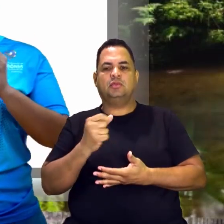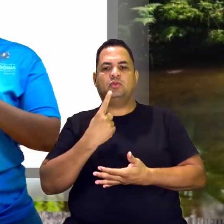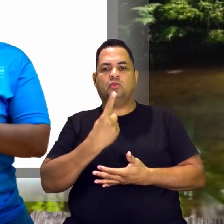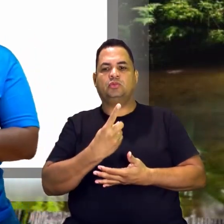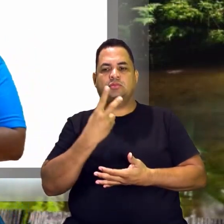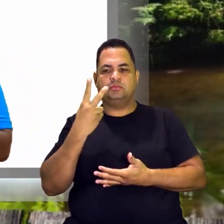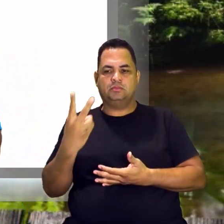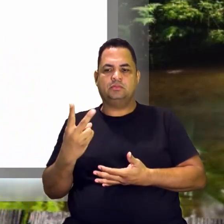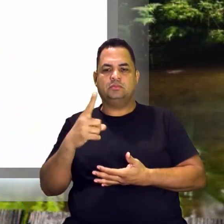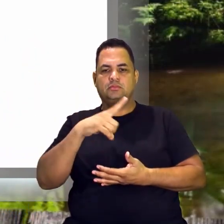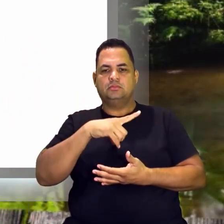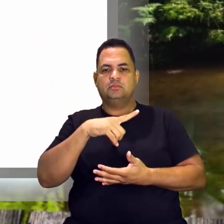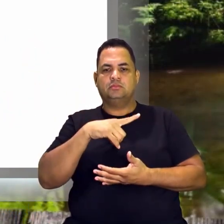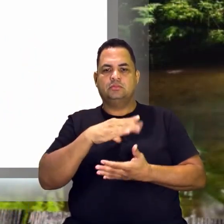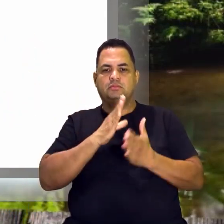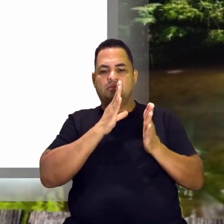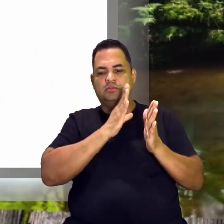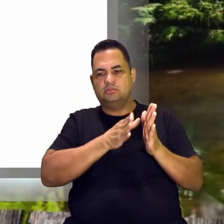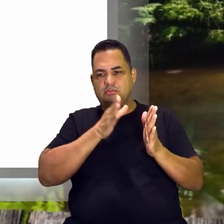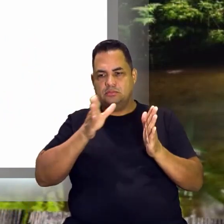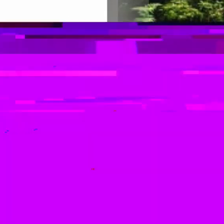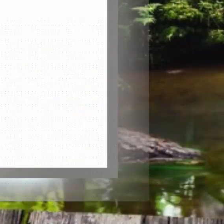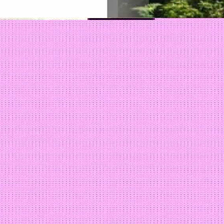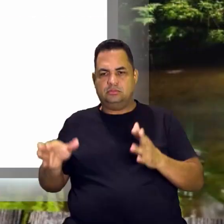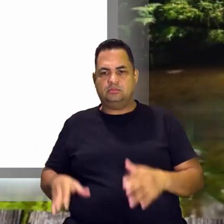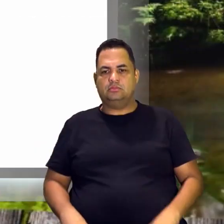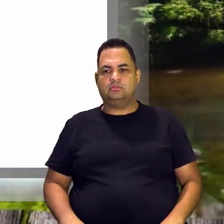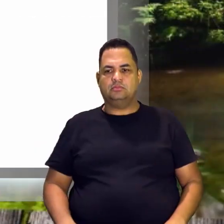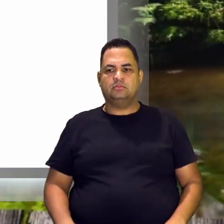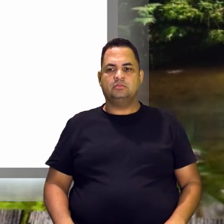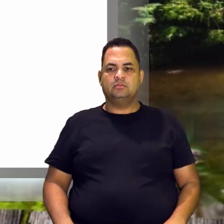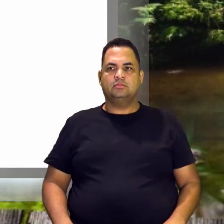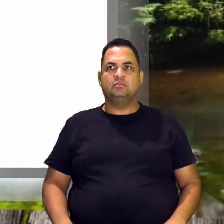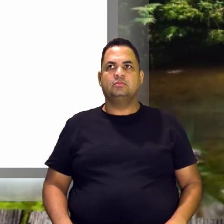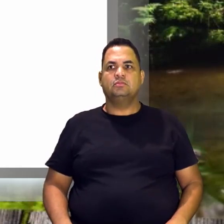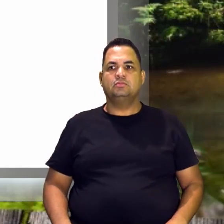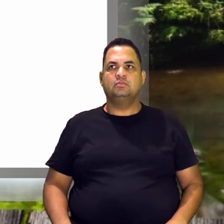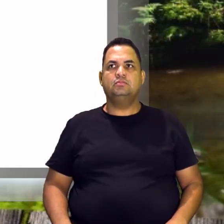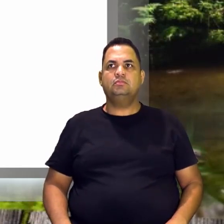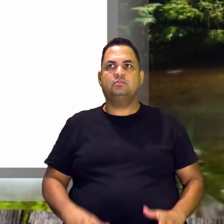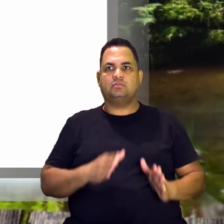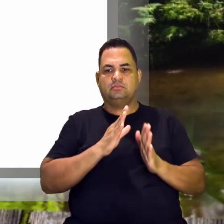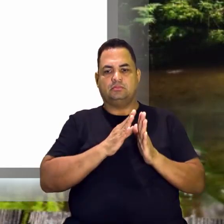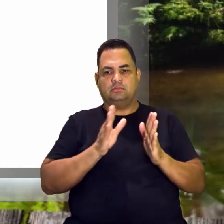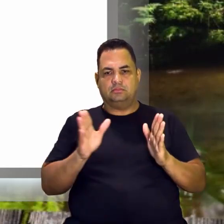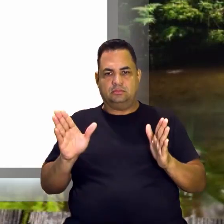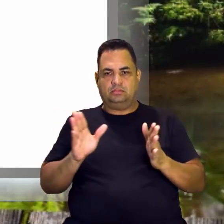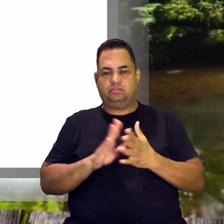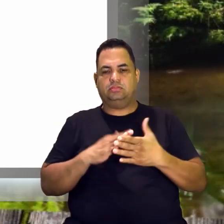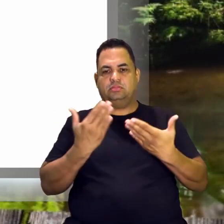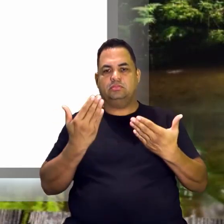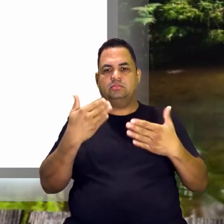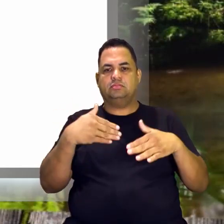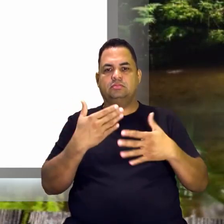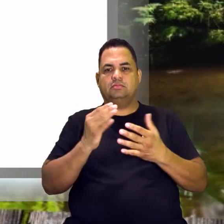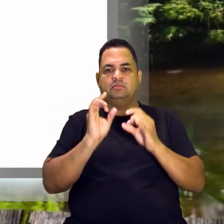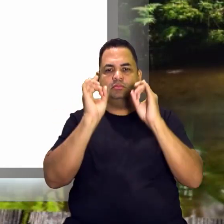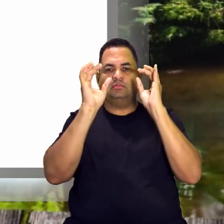e 2, ela tem fases. E são essas fases que são muito cobradas aí.